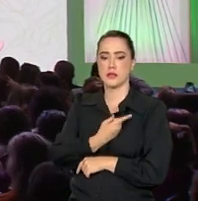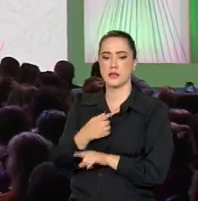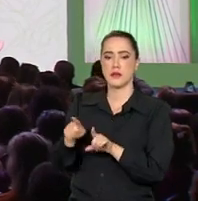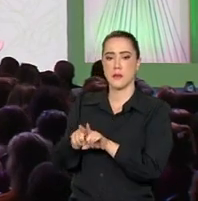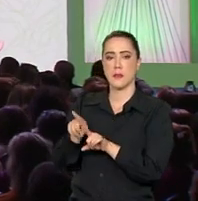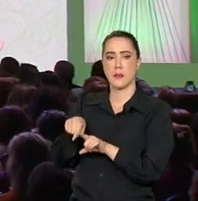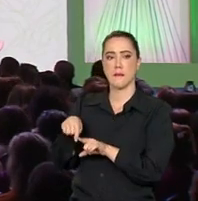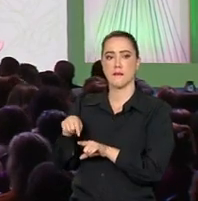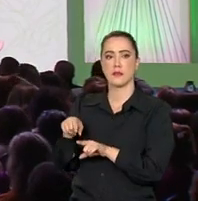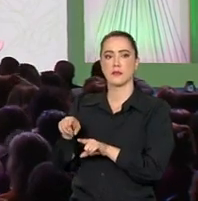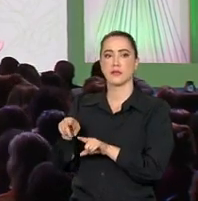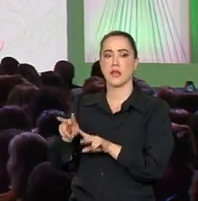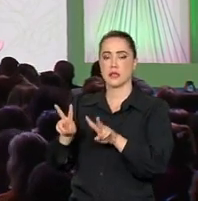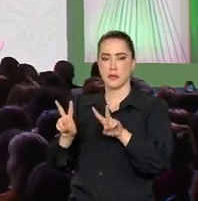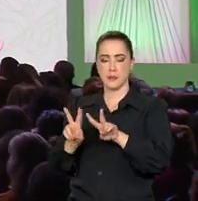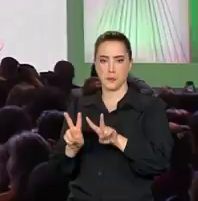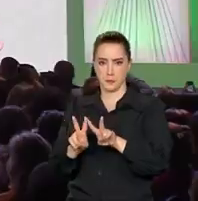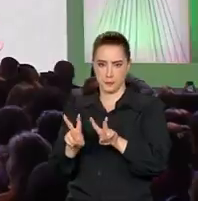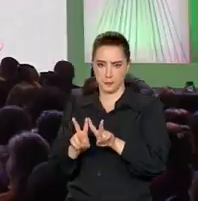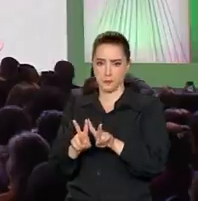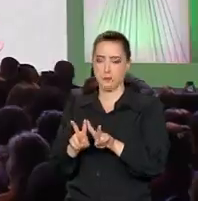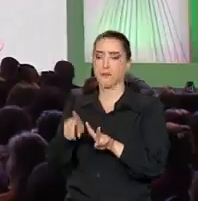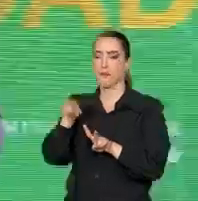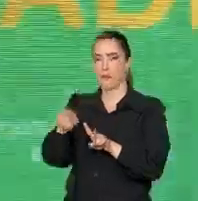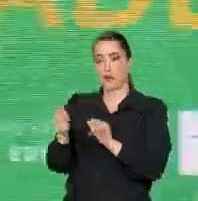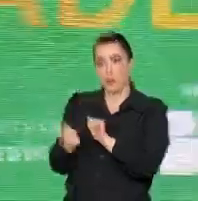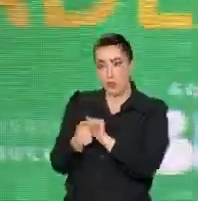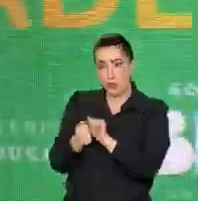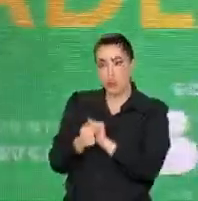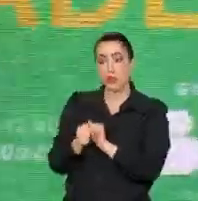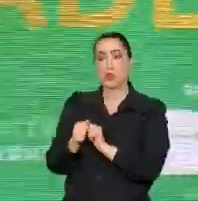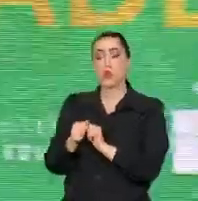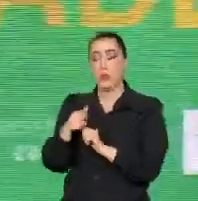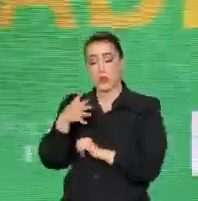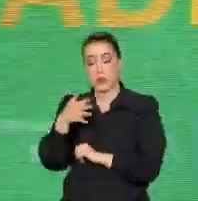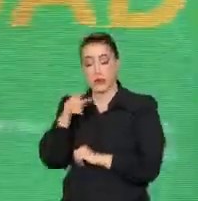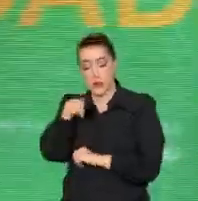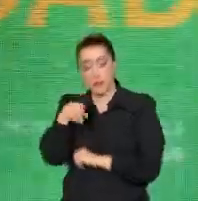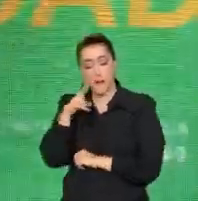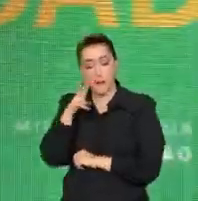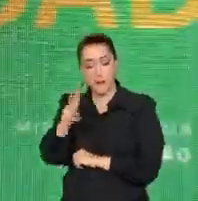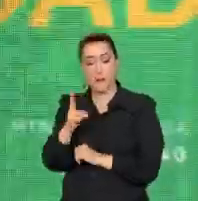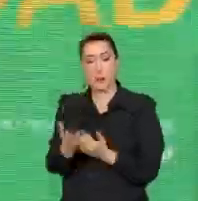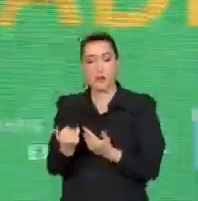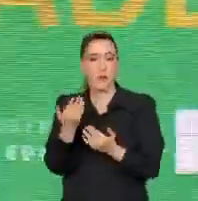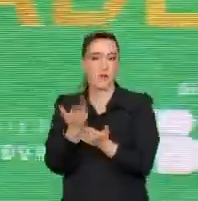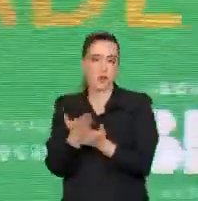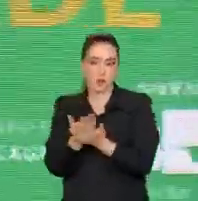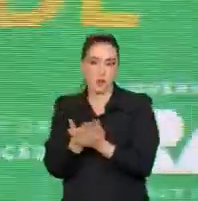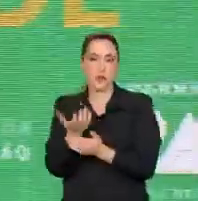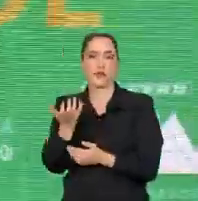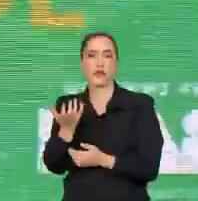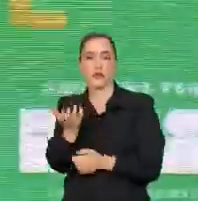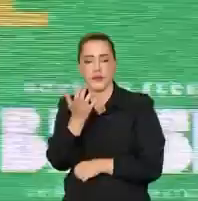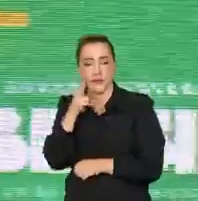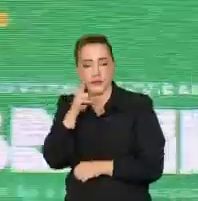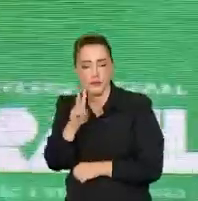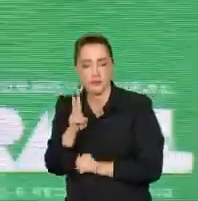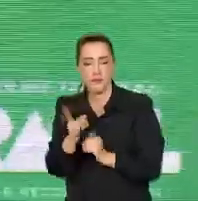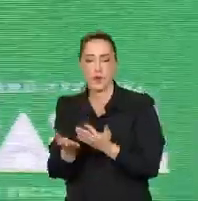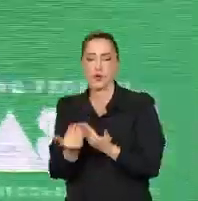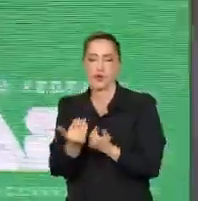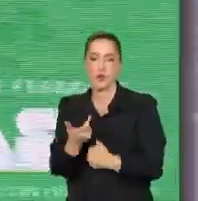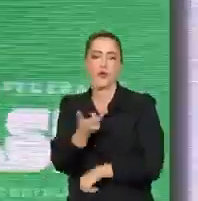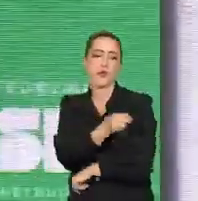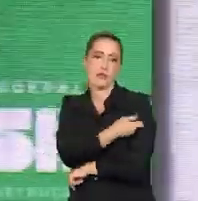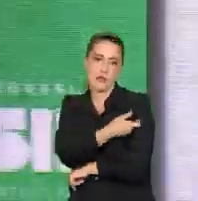Família é a presença do jovem na escola, é a vacinação da nossa criança, do nosso jovem. Portanto, é um trabalho